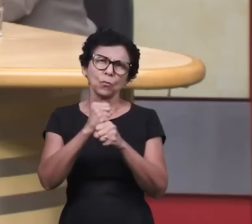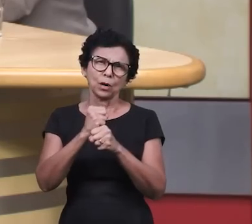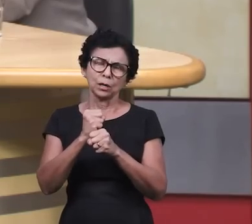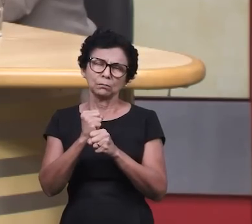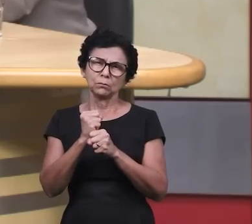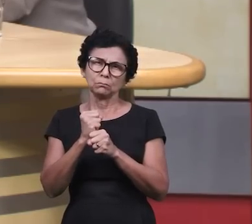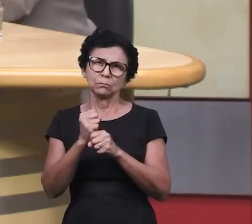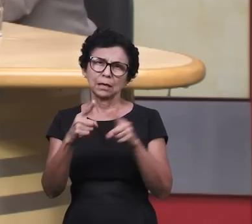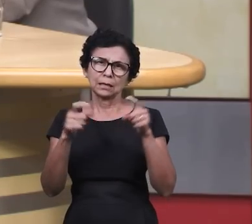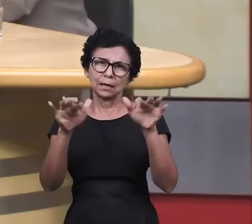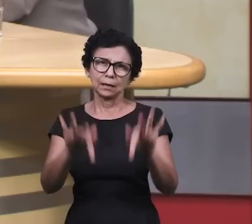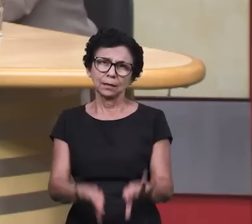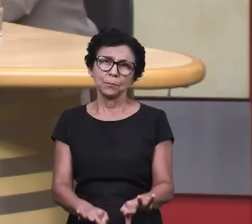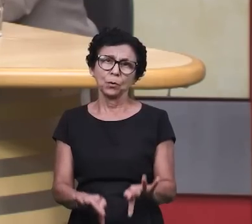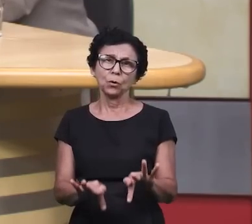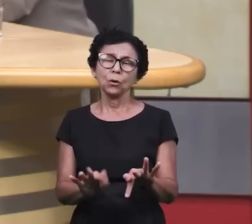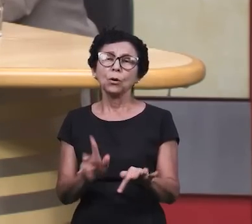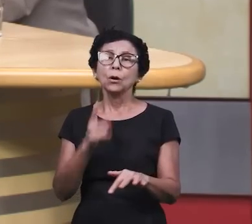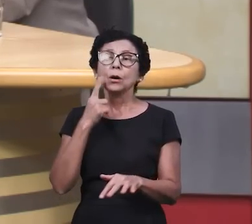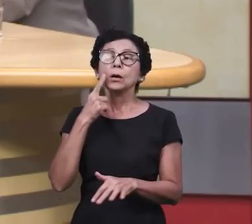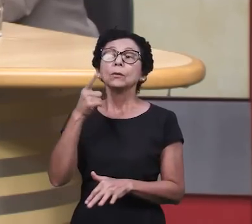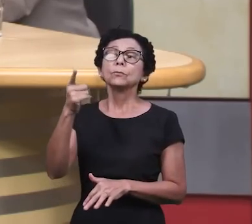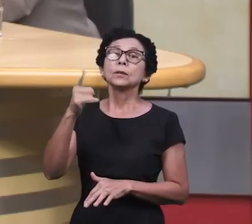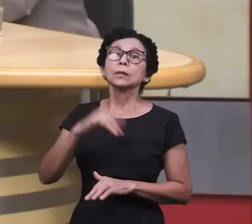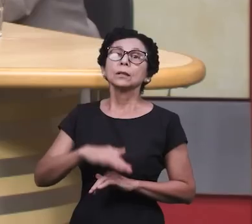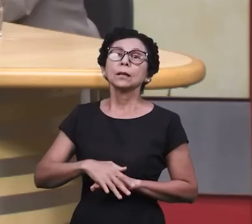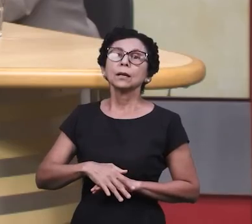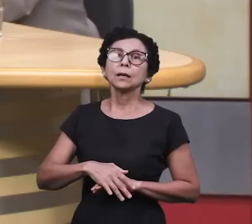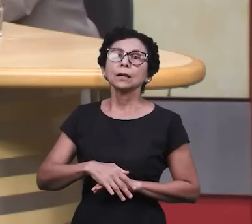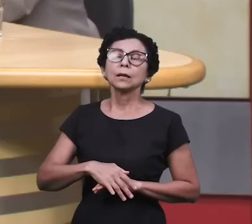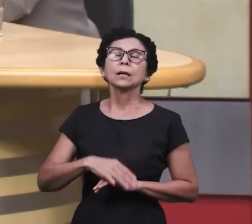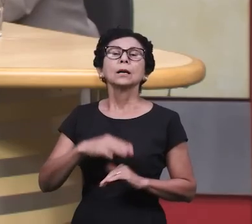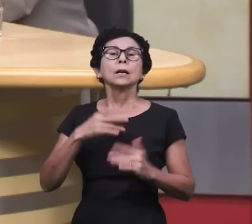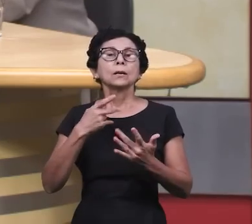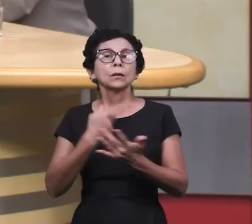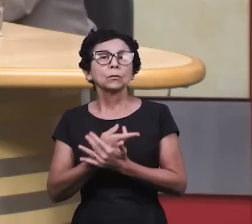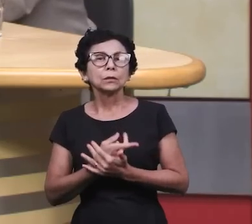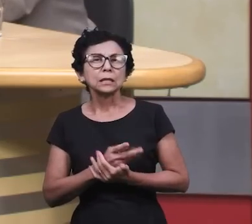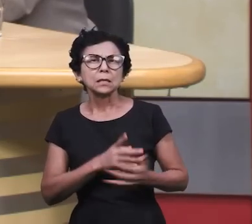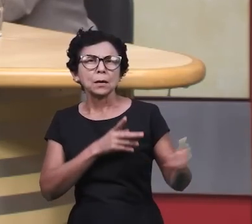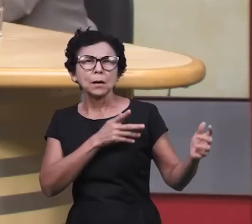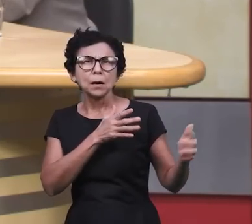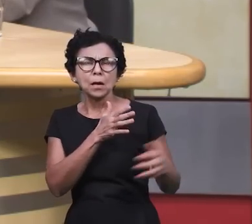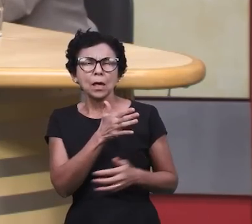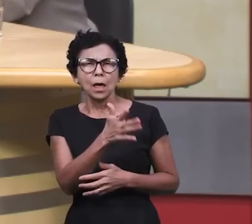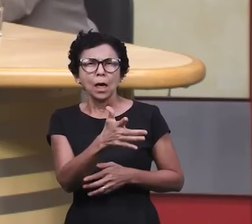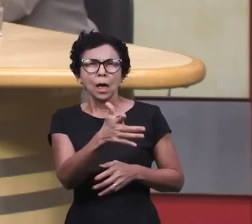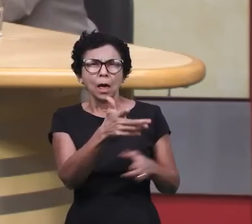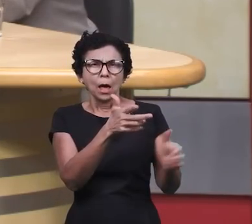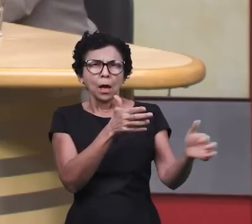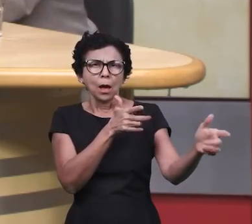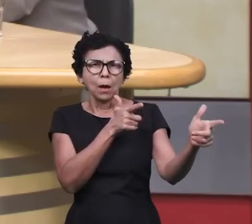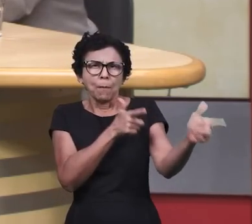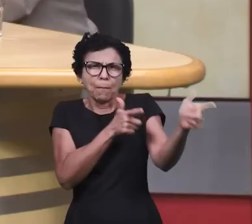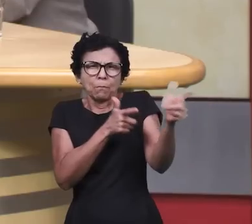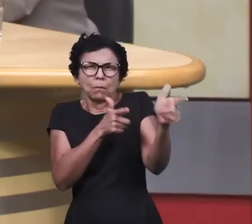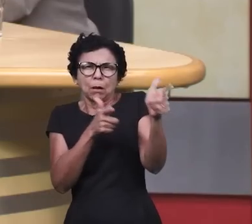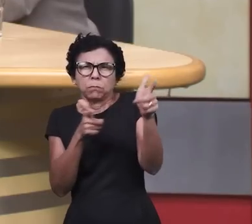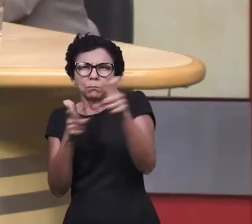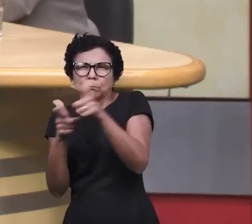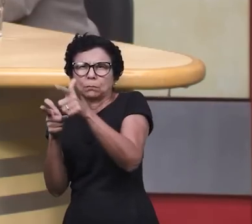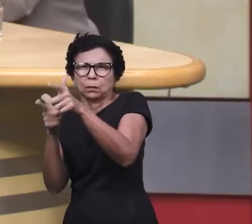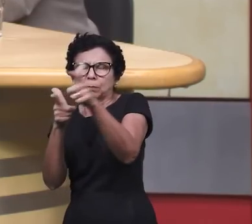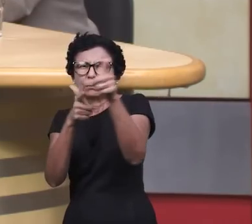depois que acabou a Guerra Civil. Aí fui saber o resultado. Os irmãos foi o seguinte, houve muito tiroteio, houve muita rebelião,